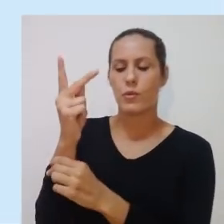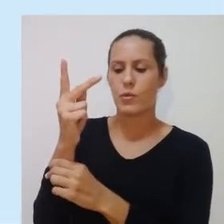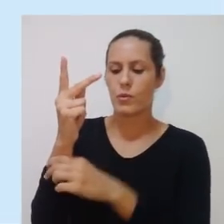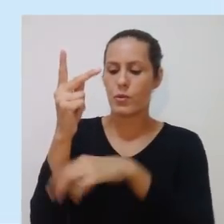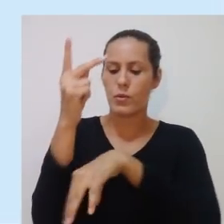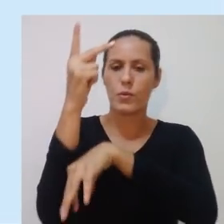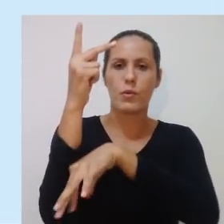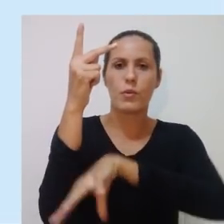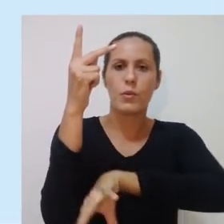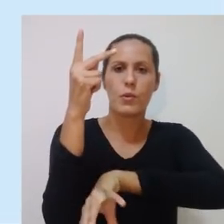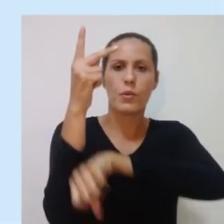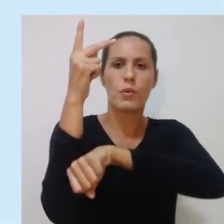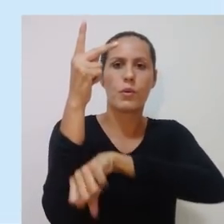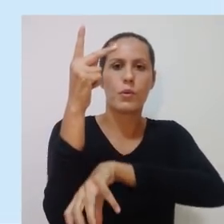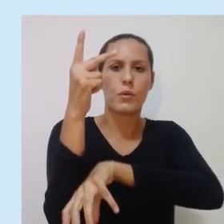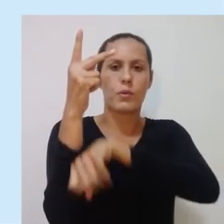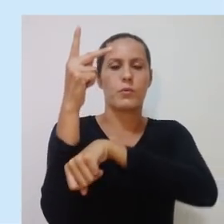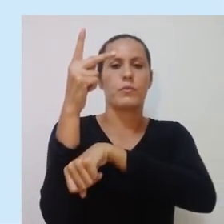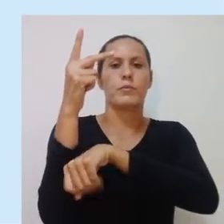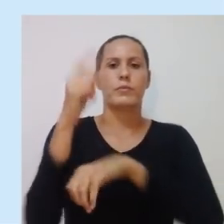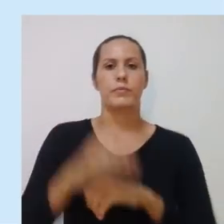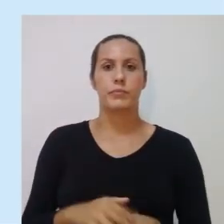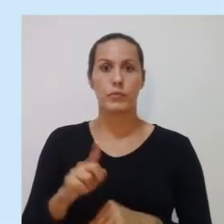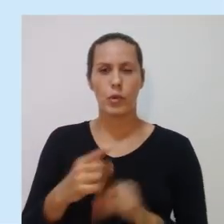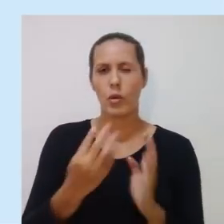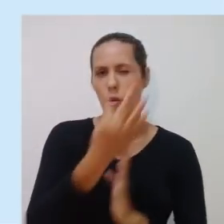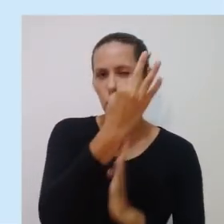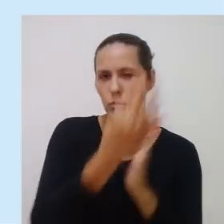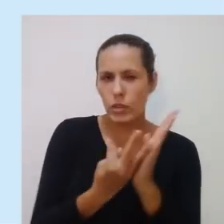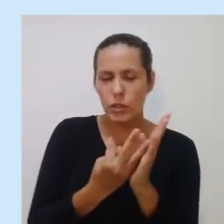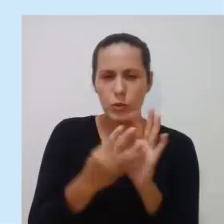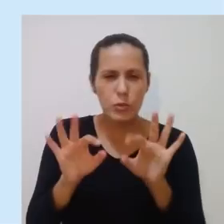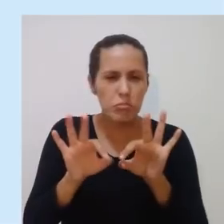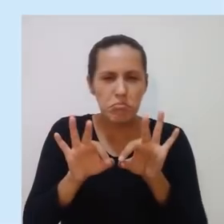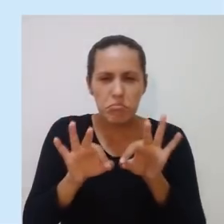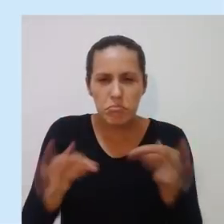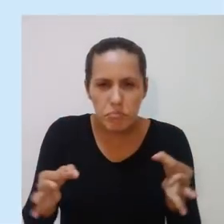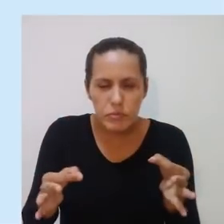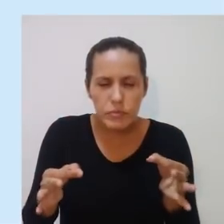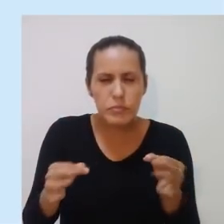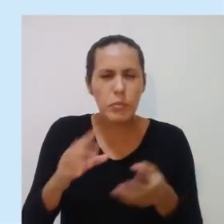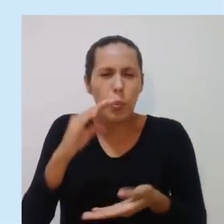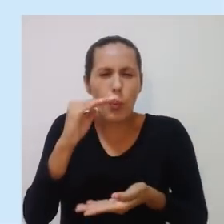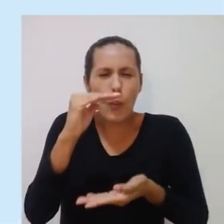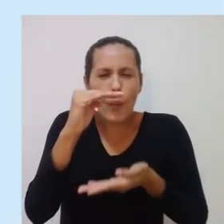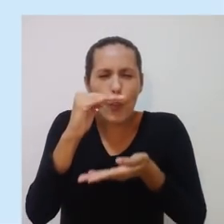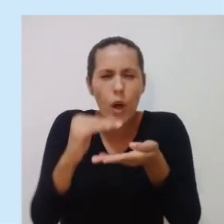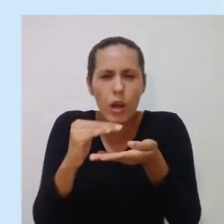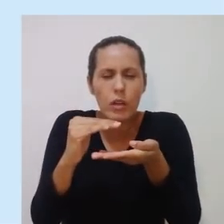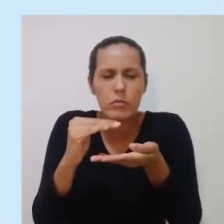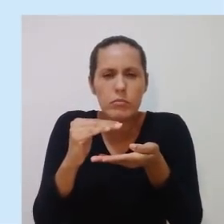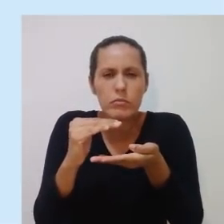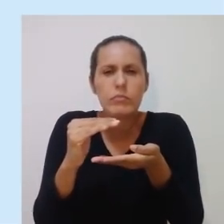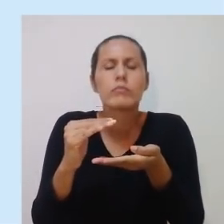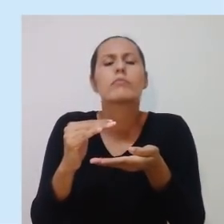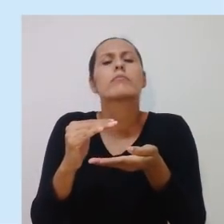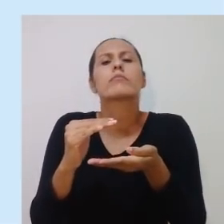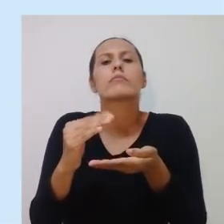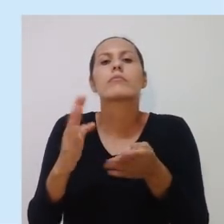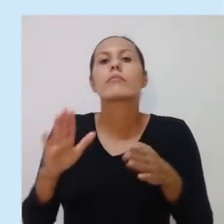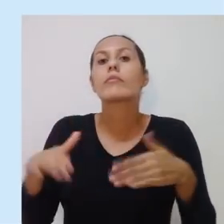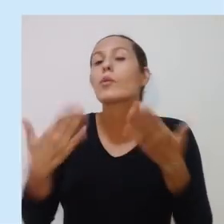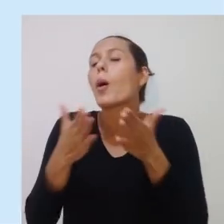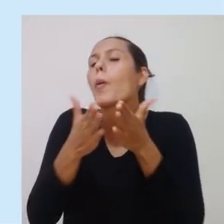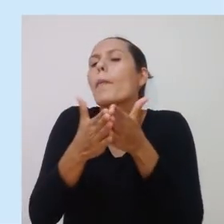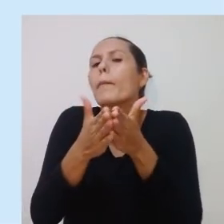aqui, estudante do 6º ano. Um texto minúsculo, um texto pequenininho. E qual vai